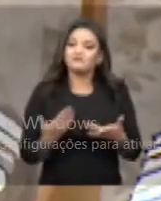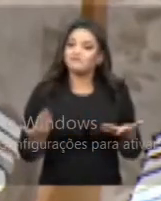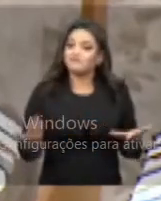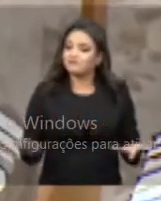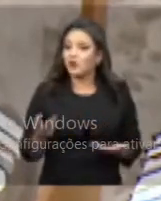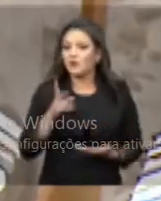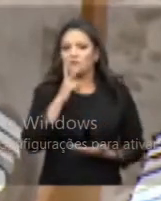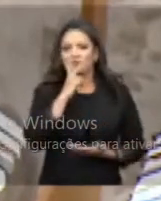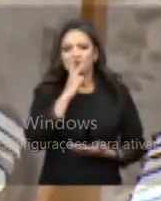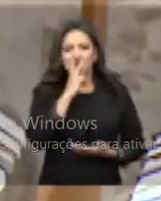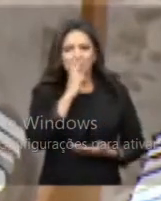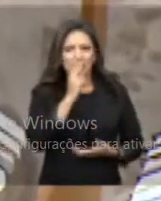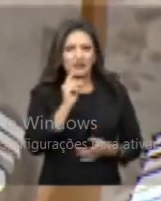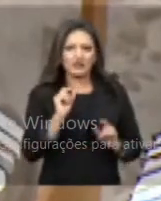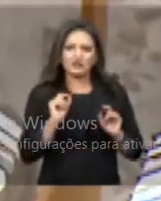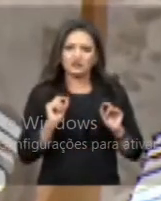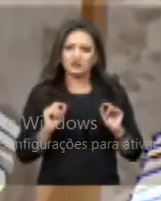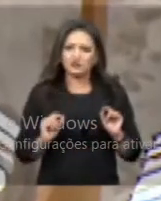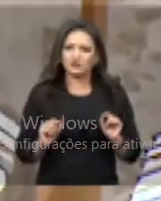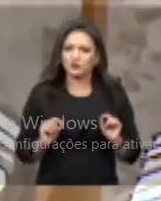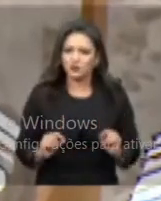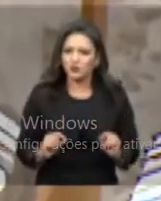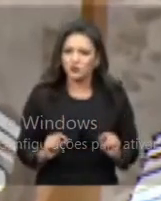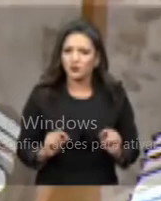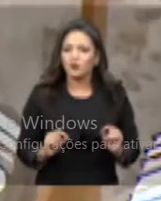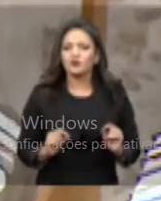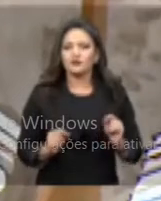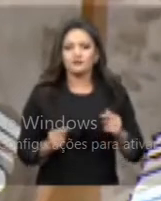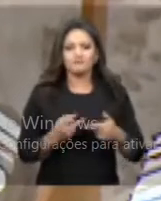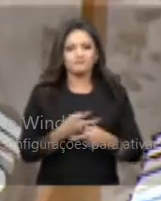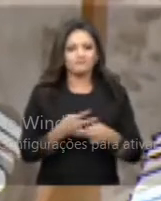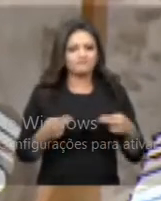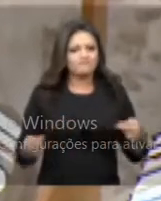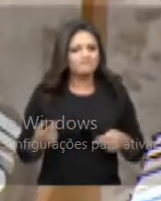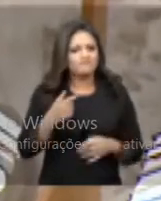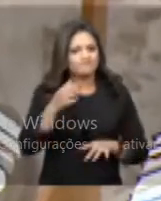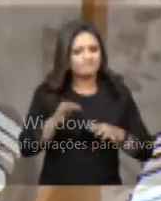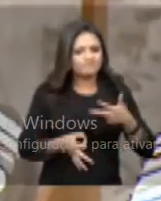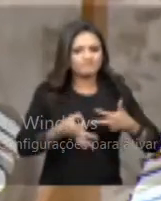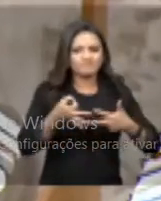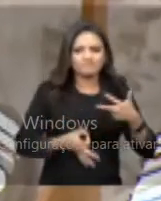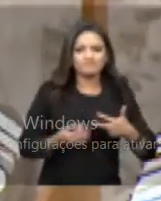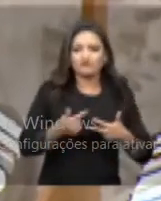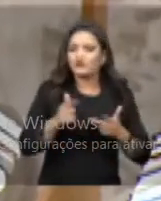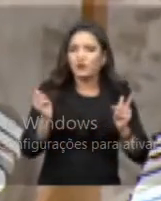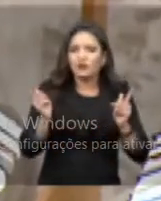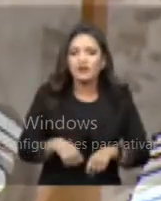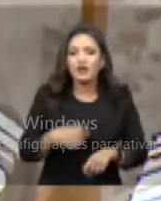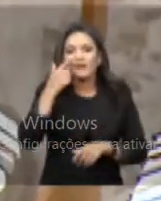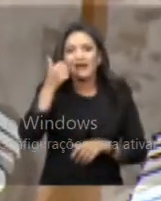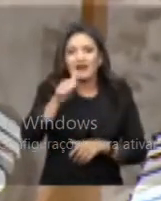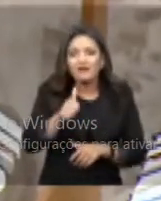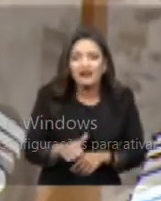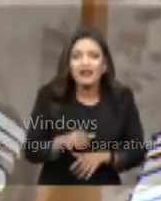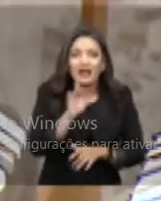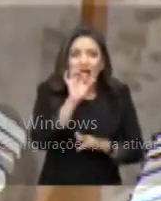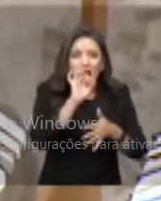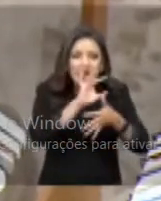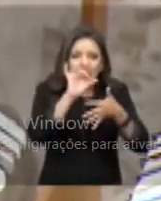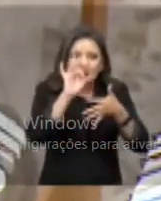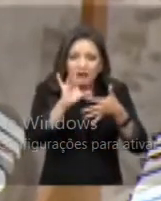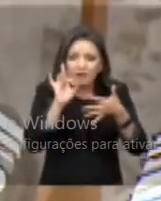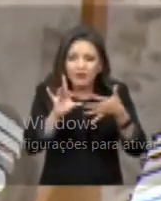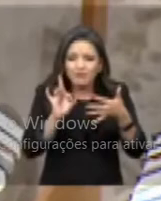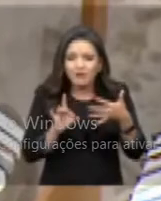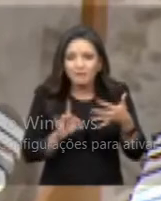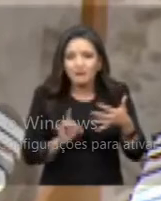que desconsidera a necessidade de o Poder Judiciário analisar em cada caso concreto a conduta do agente à